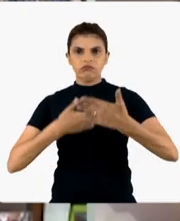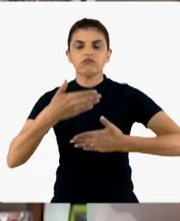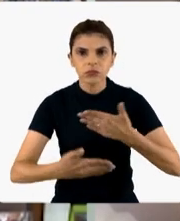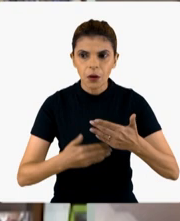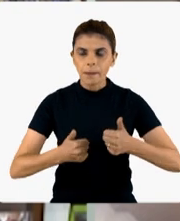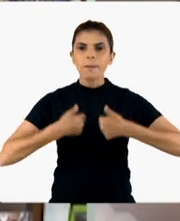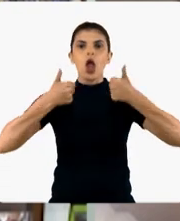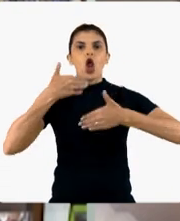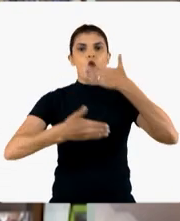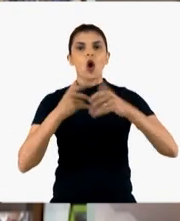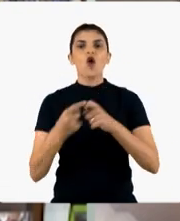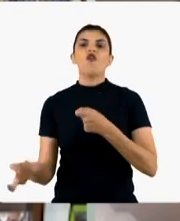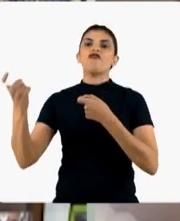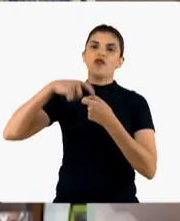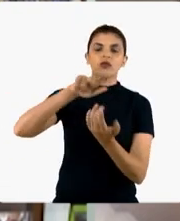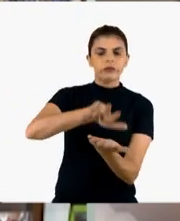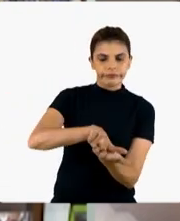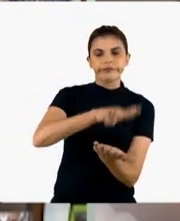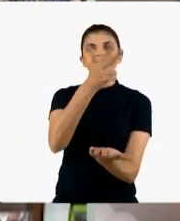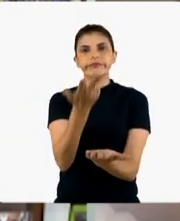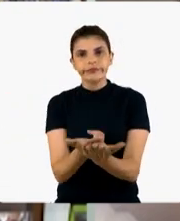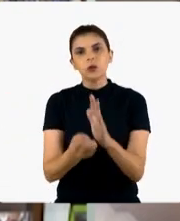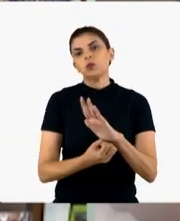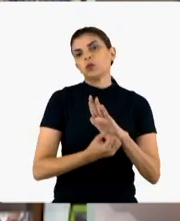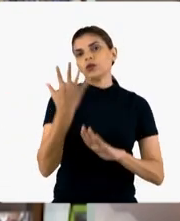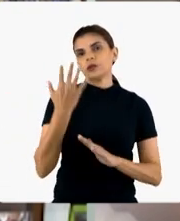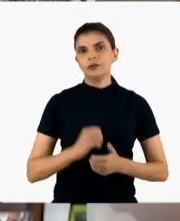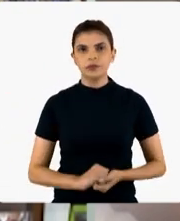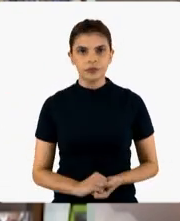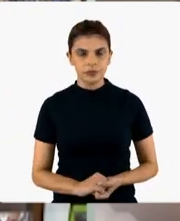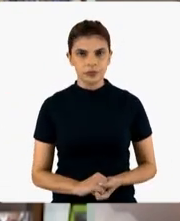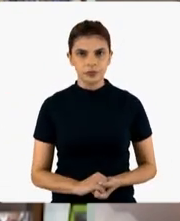engata e vai melhor, ou você está tendo que repronar várias vezes?